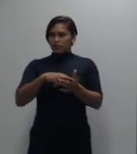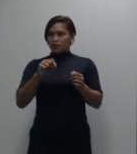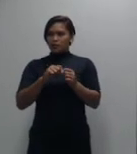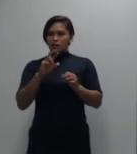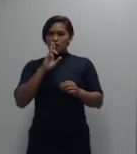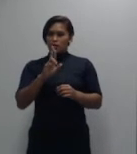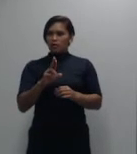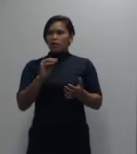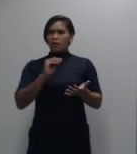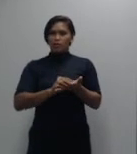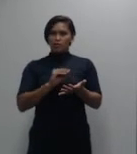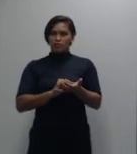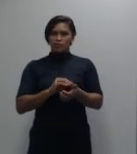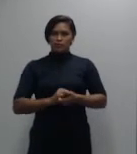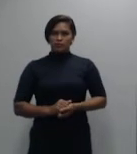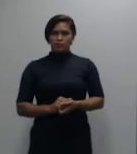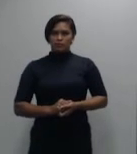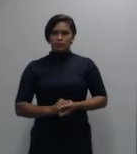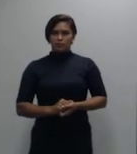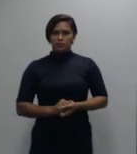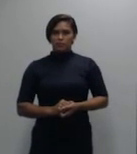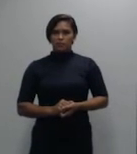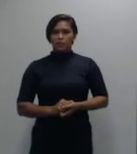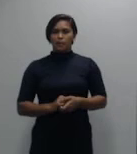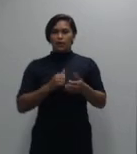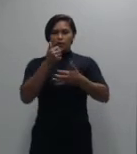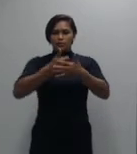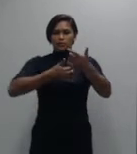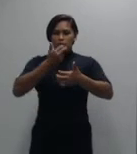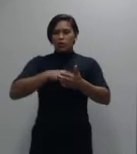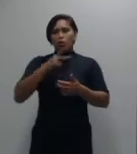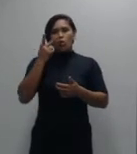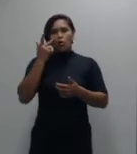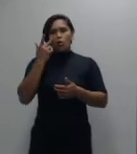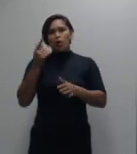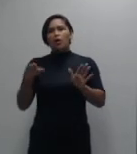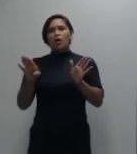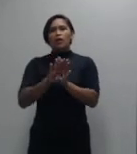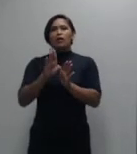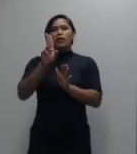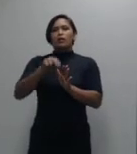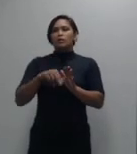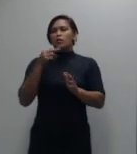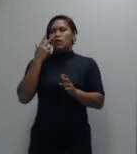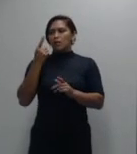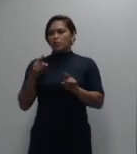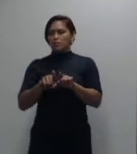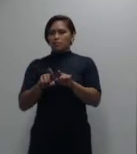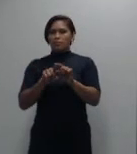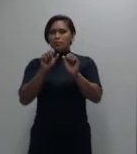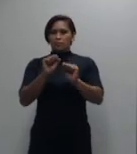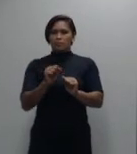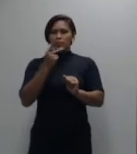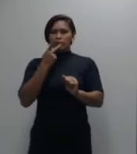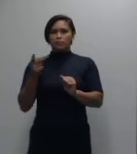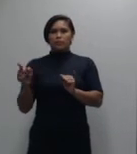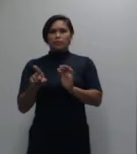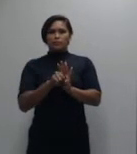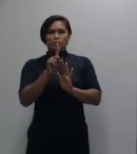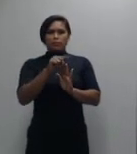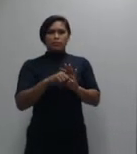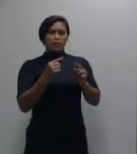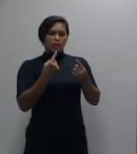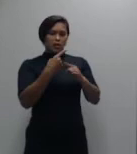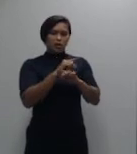parte faltante e transcorreu normalmente Até que a parte embargada primeiro noticiou a prolação da decisão